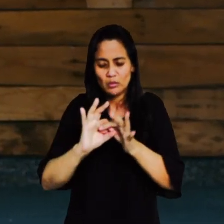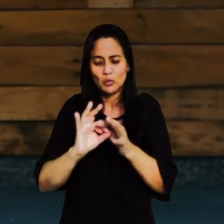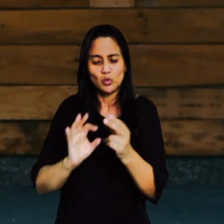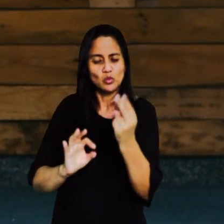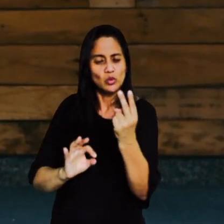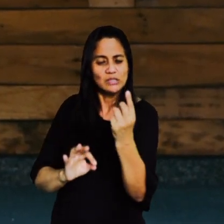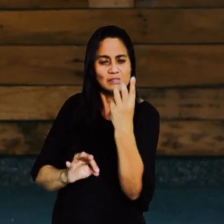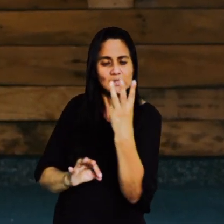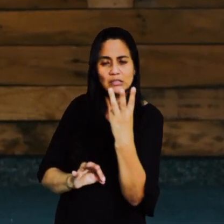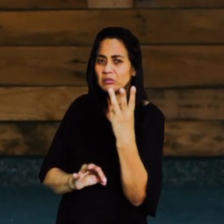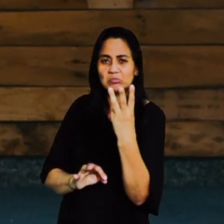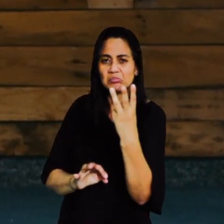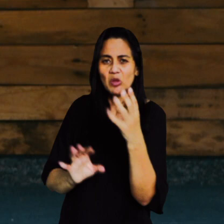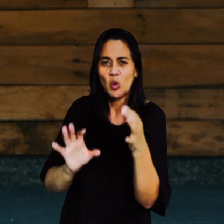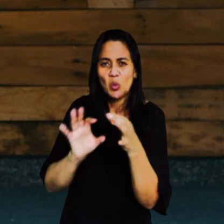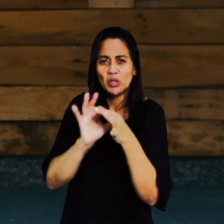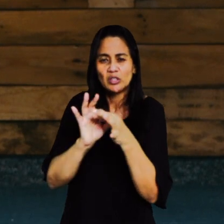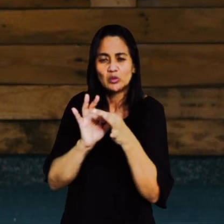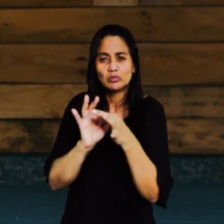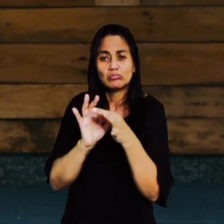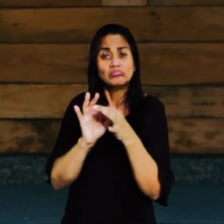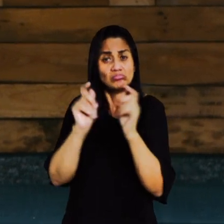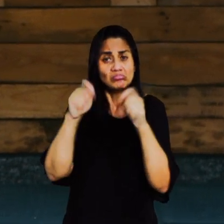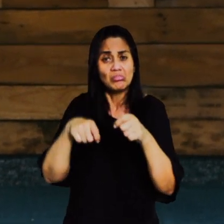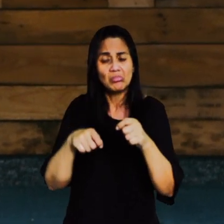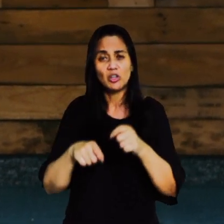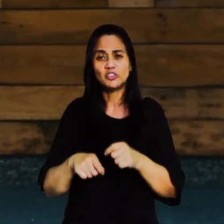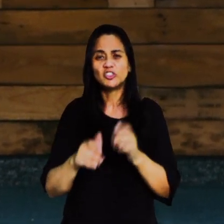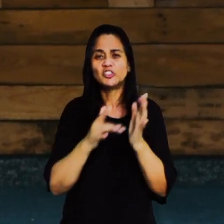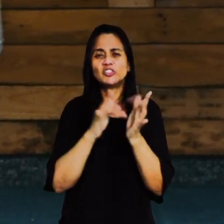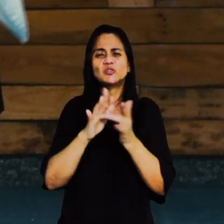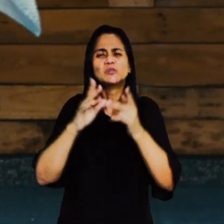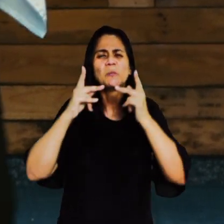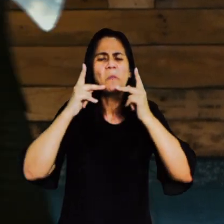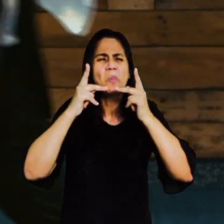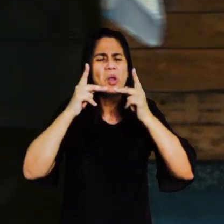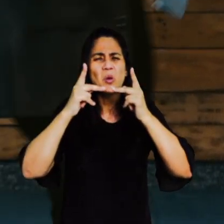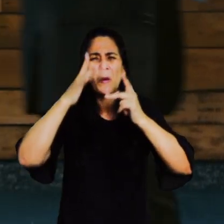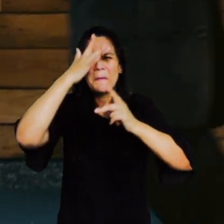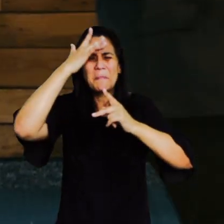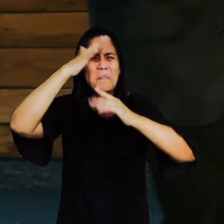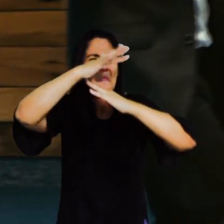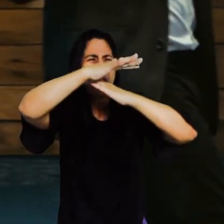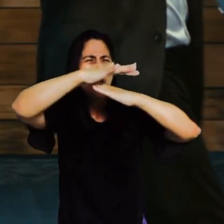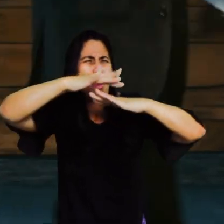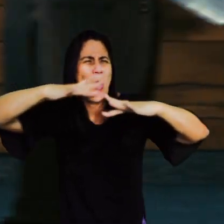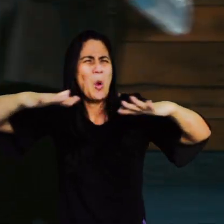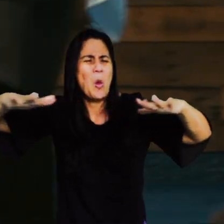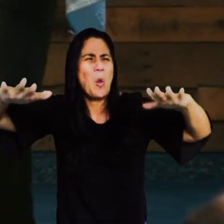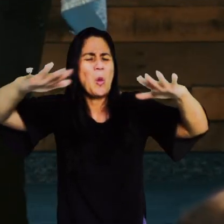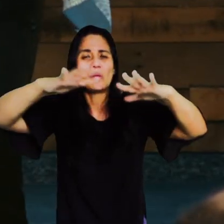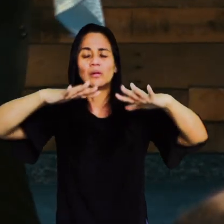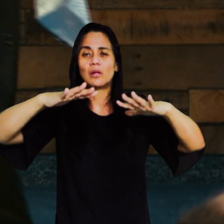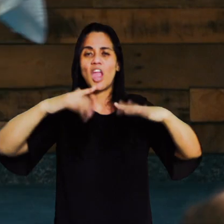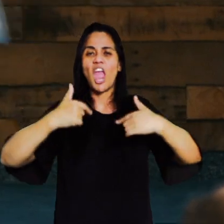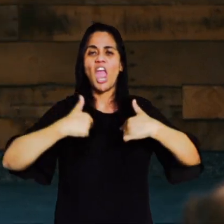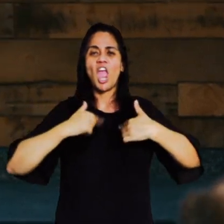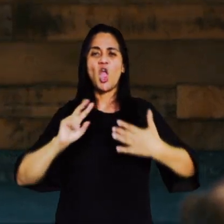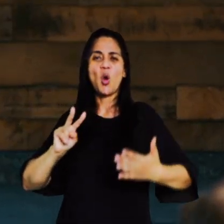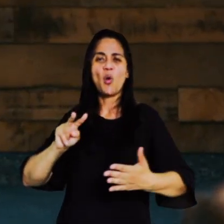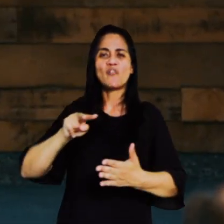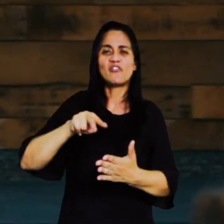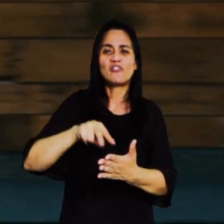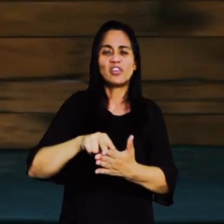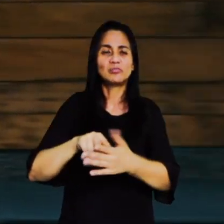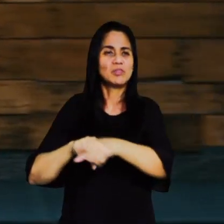reunidos. Jesus Cristo, ele pregou para multidões. Jesus fala assim, eu vim para os. Jesus